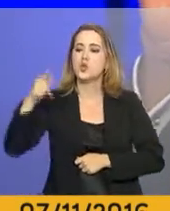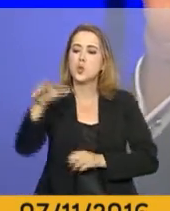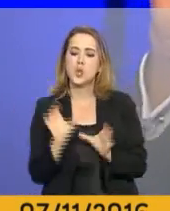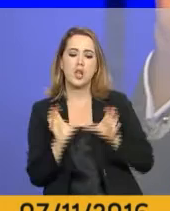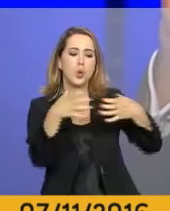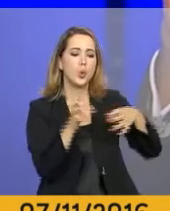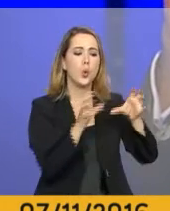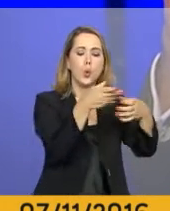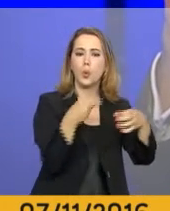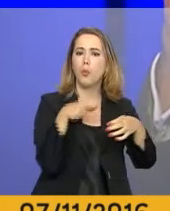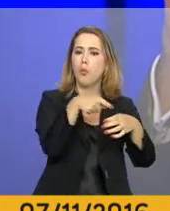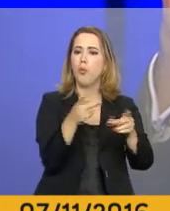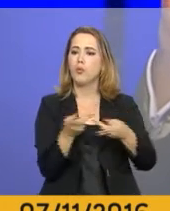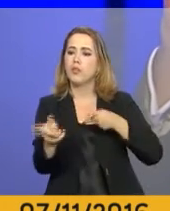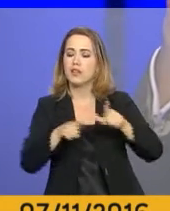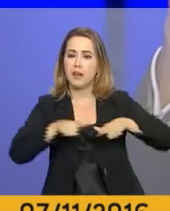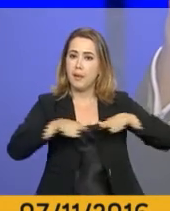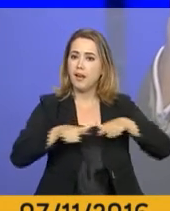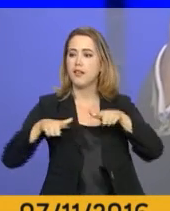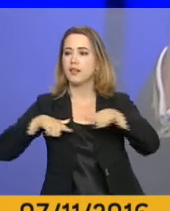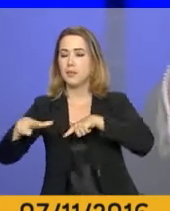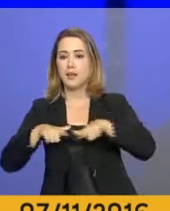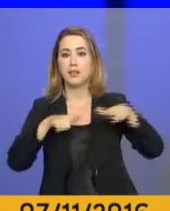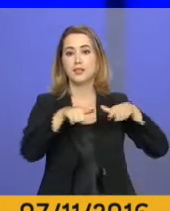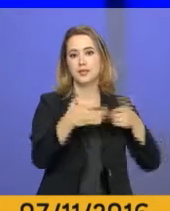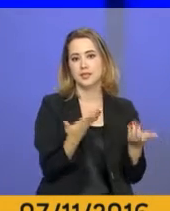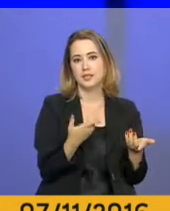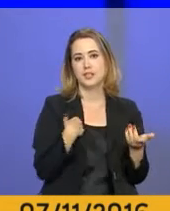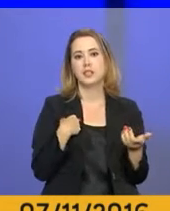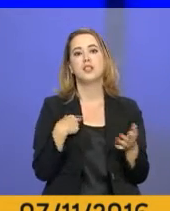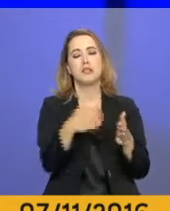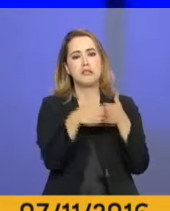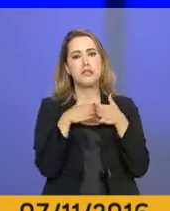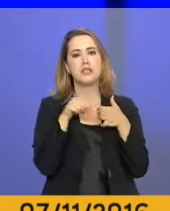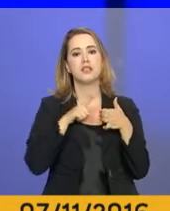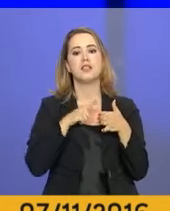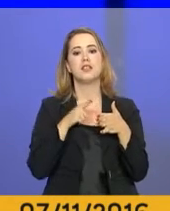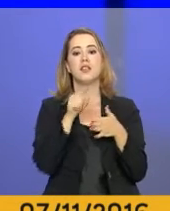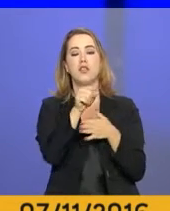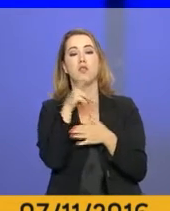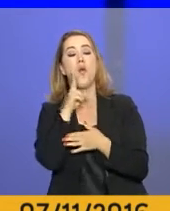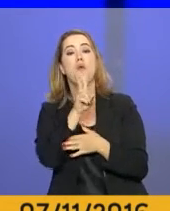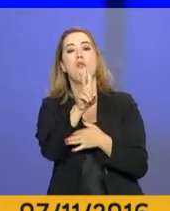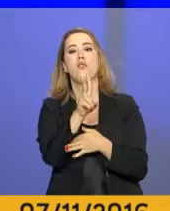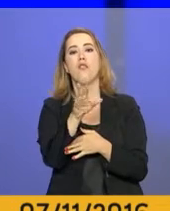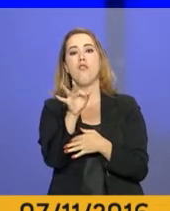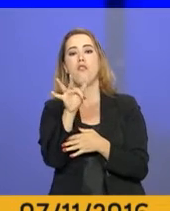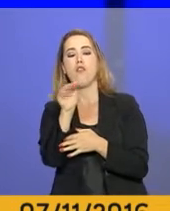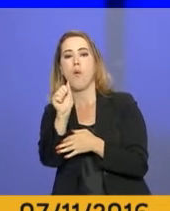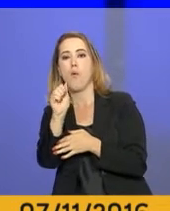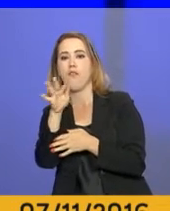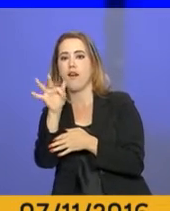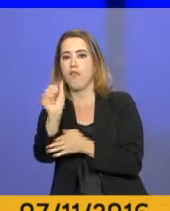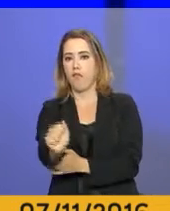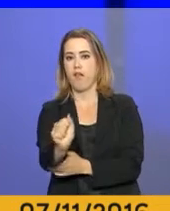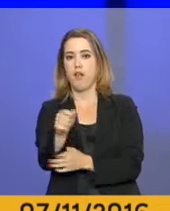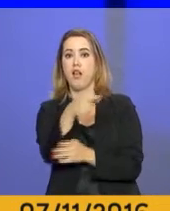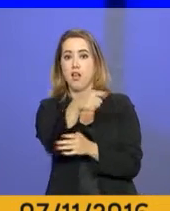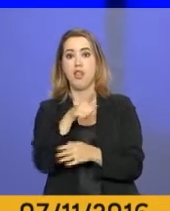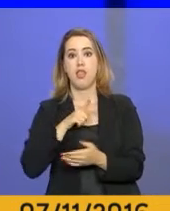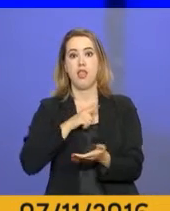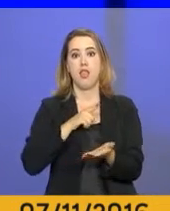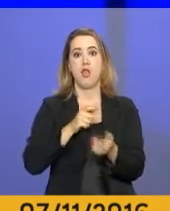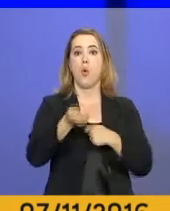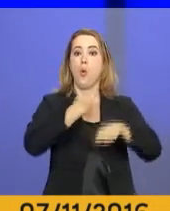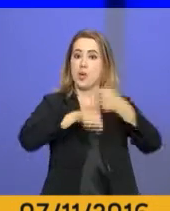e do governo e obteve o favor de belém obteve exatamente essas verbas